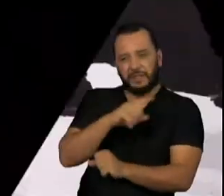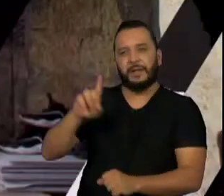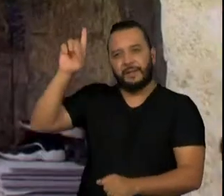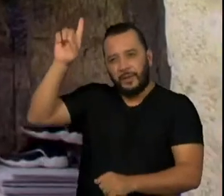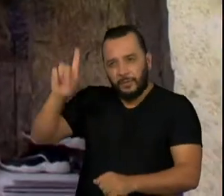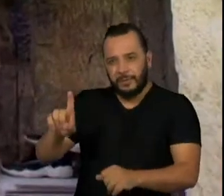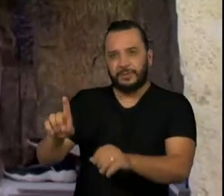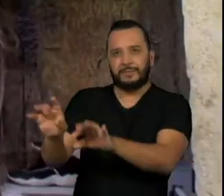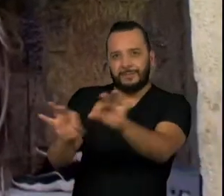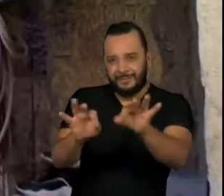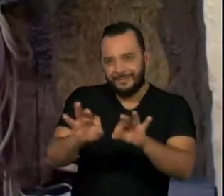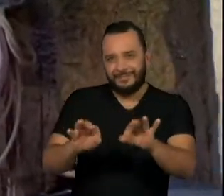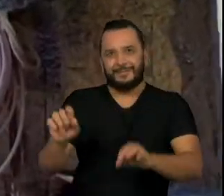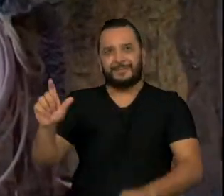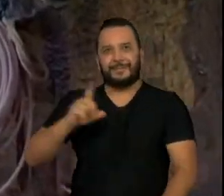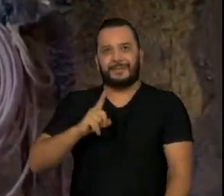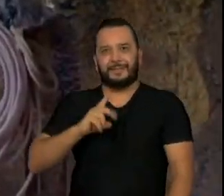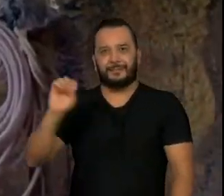trabalha.